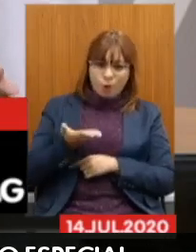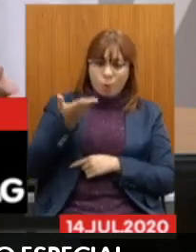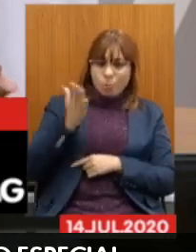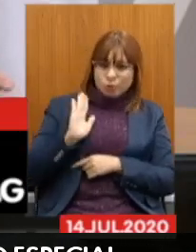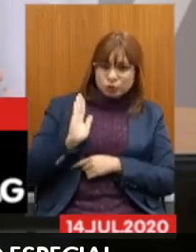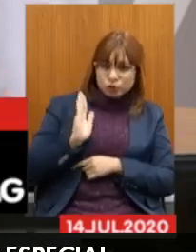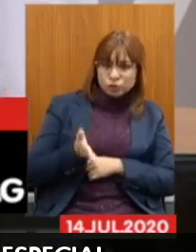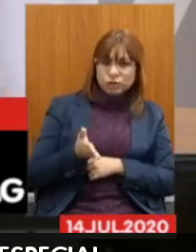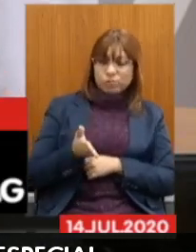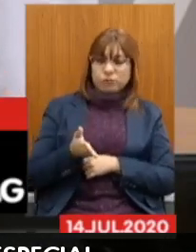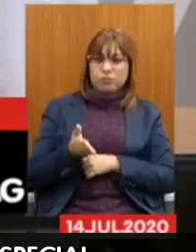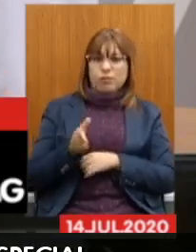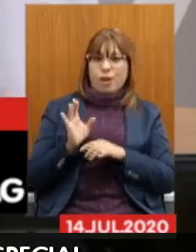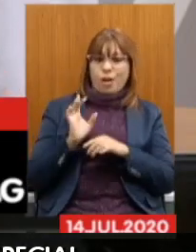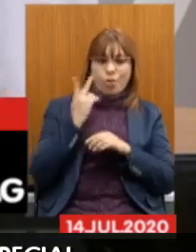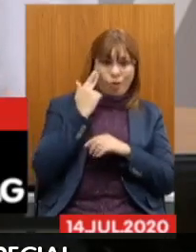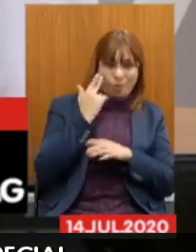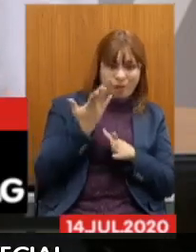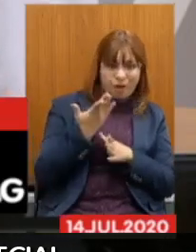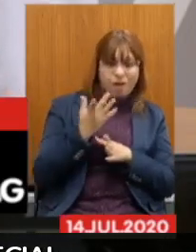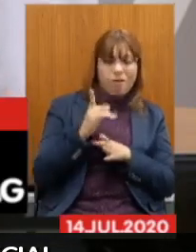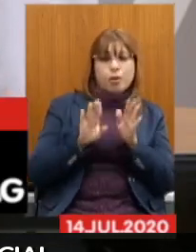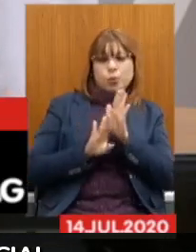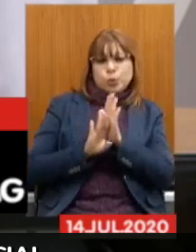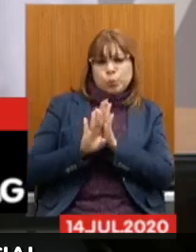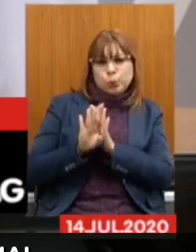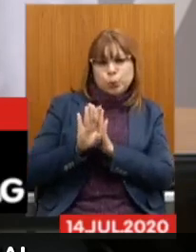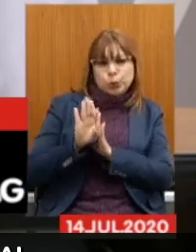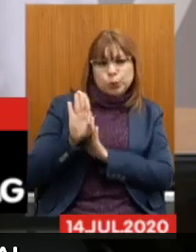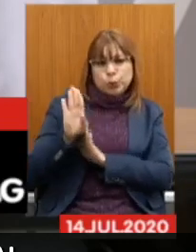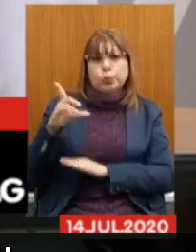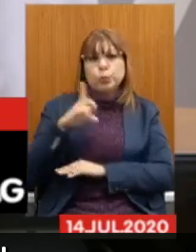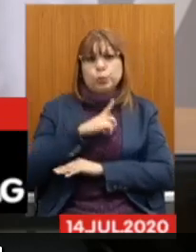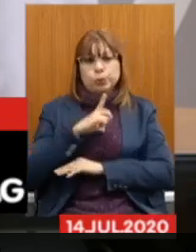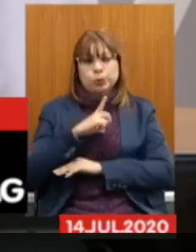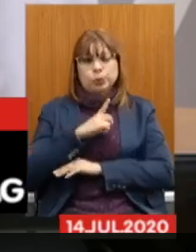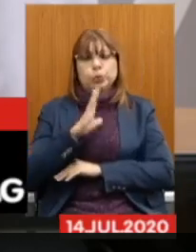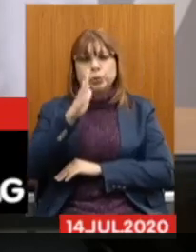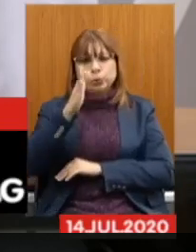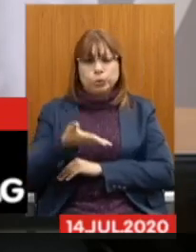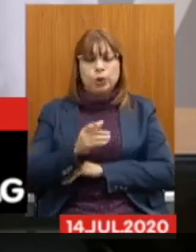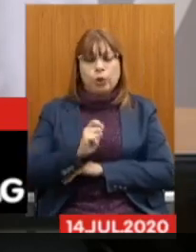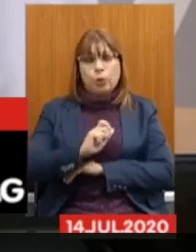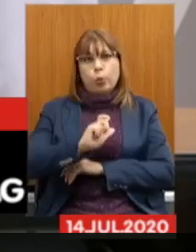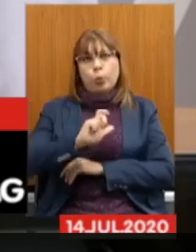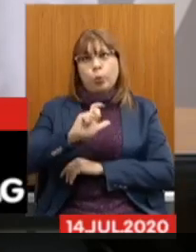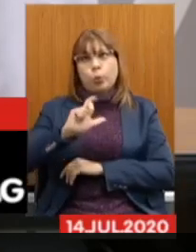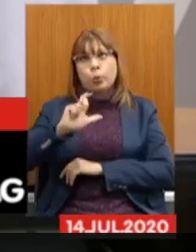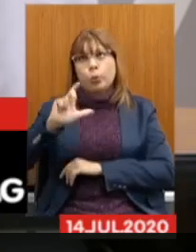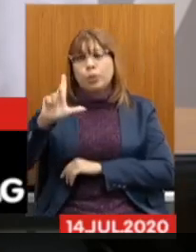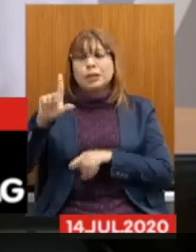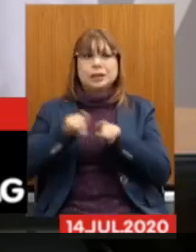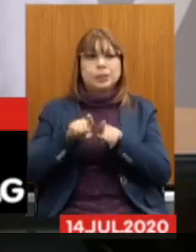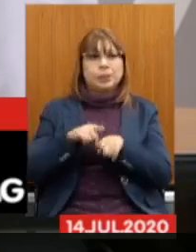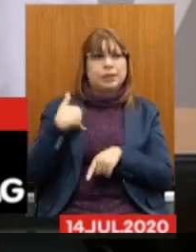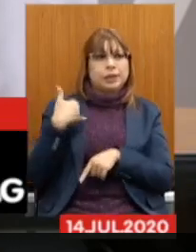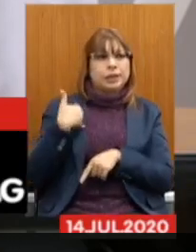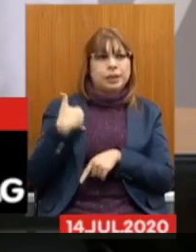ordinárias, depois de escalonar e colocar progressividade, aumentar idade para